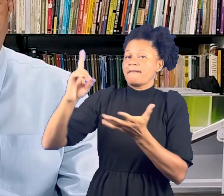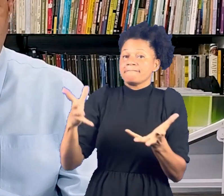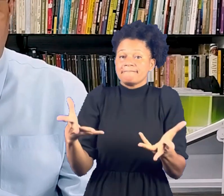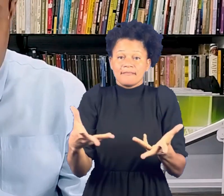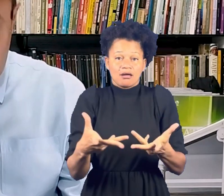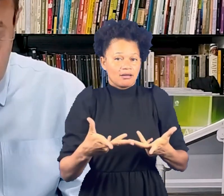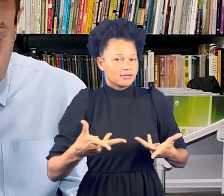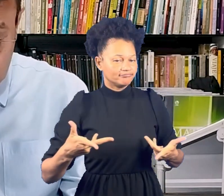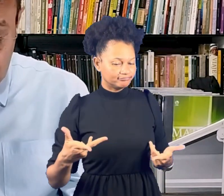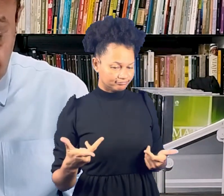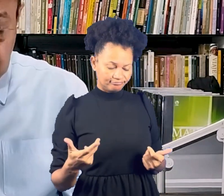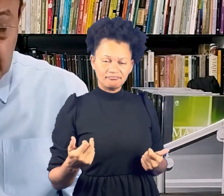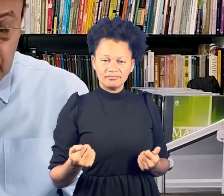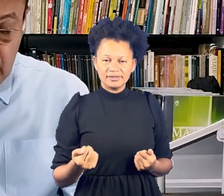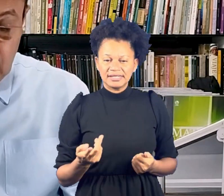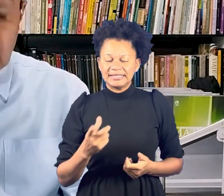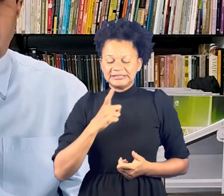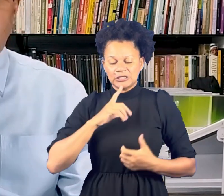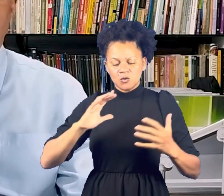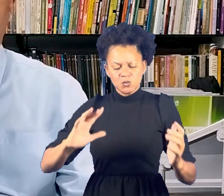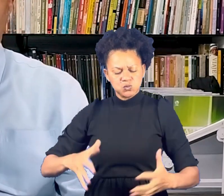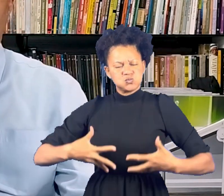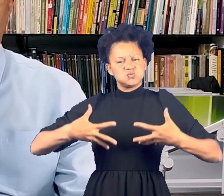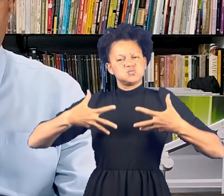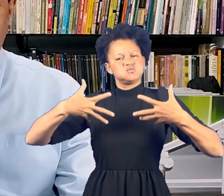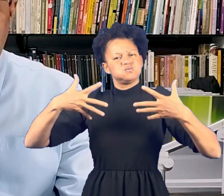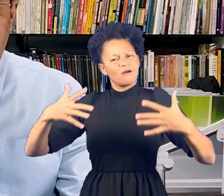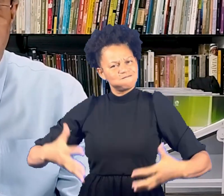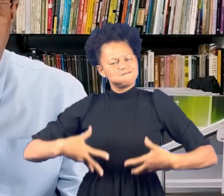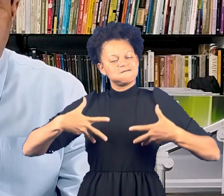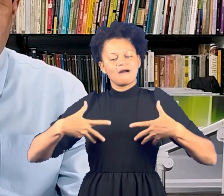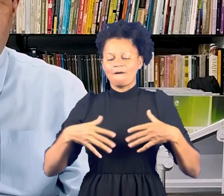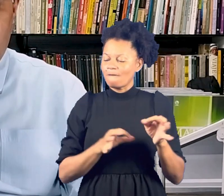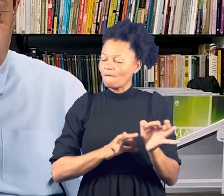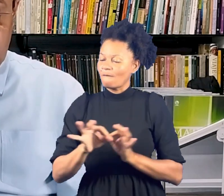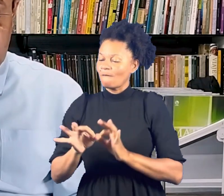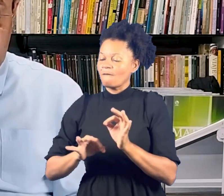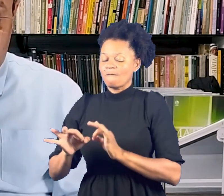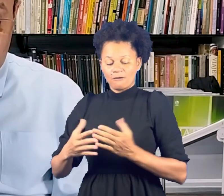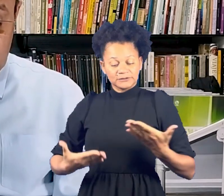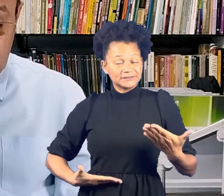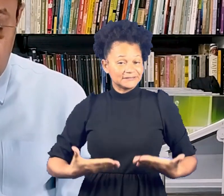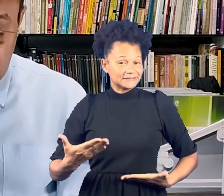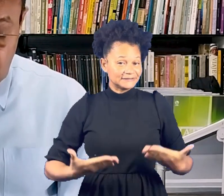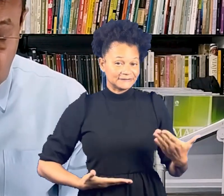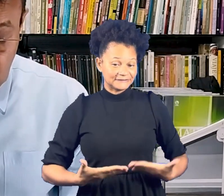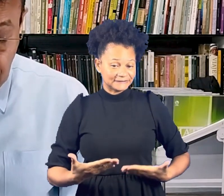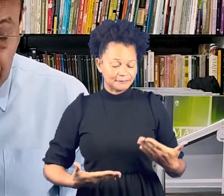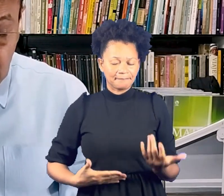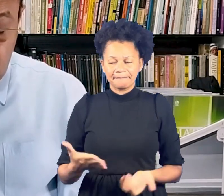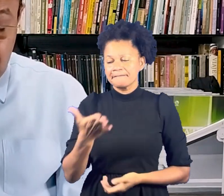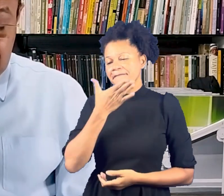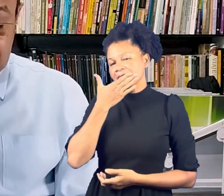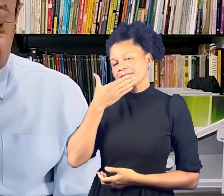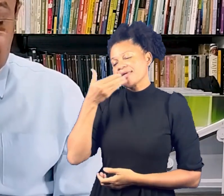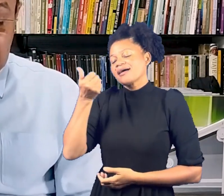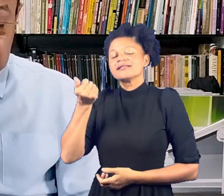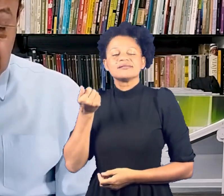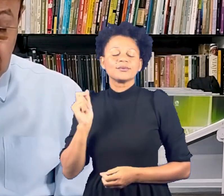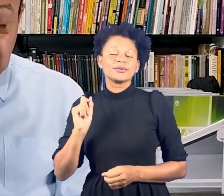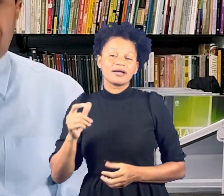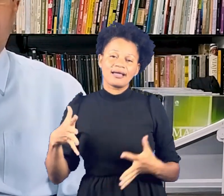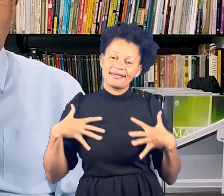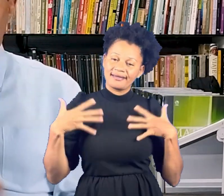algo maravilhoso e algo que nos impulsiona, não é, a fazermos um serviço com